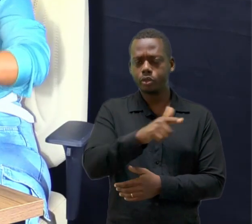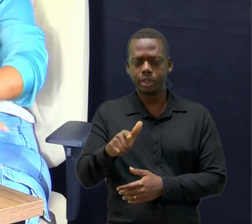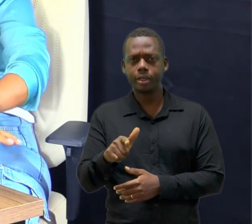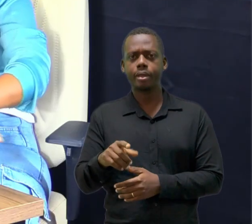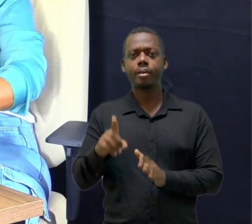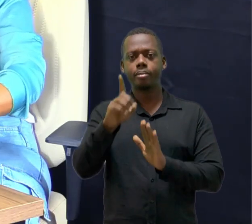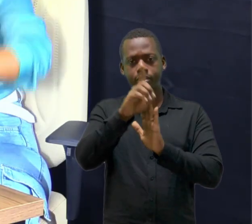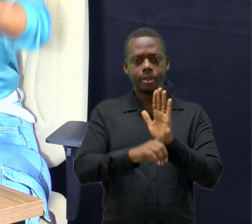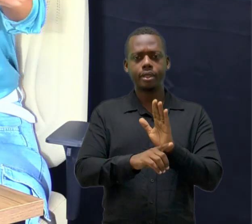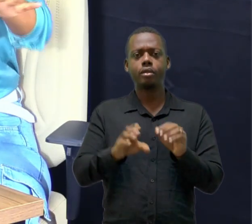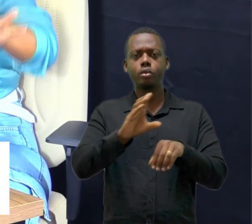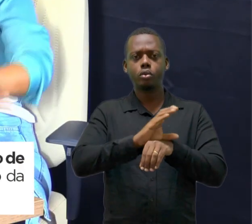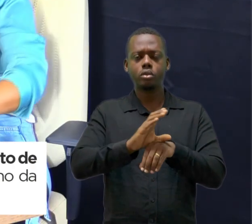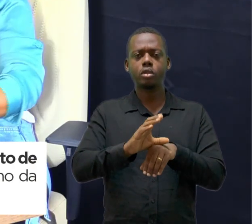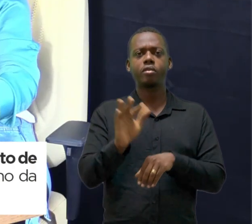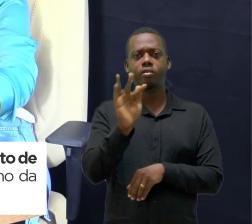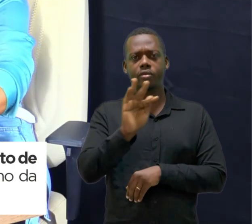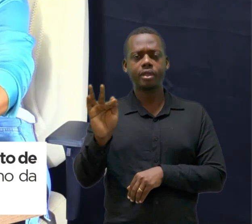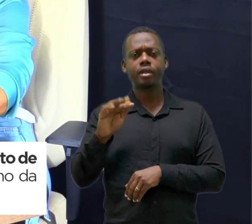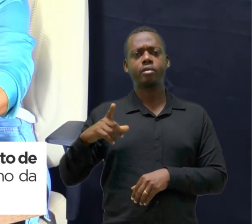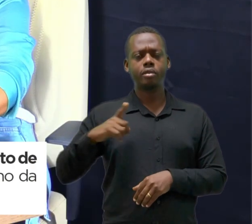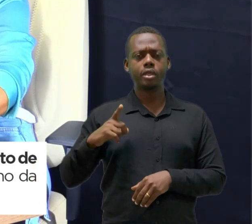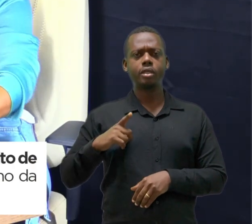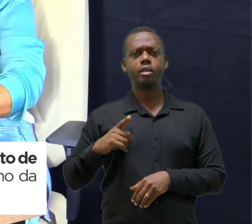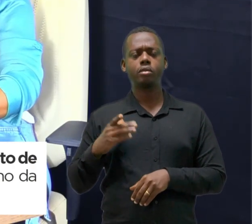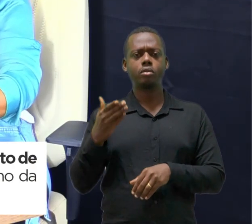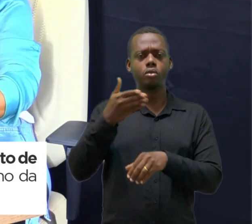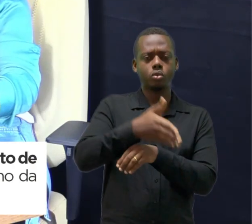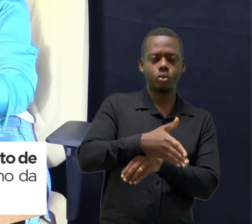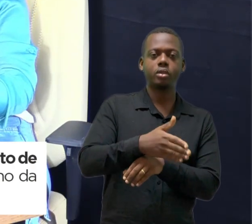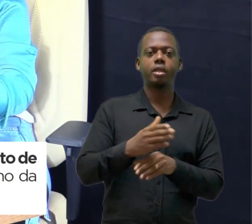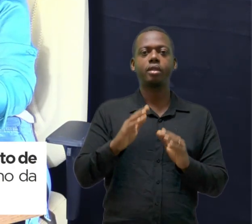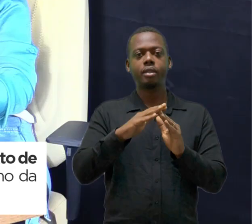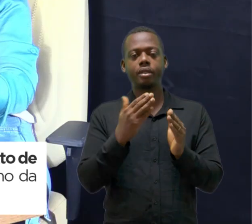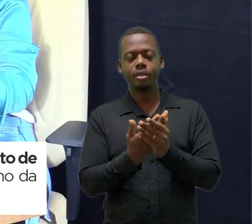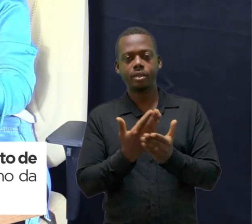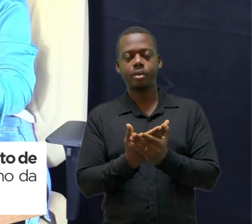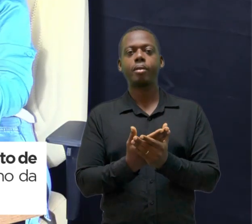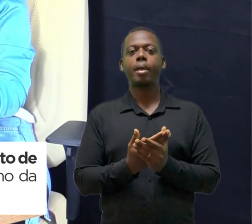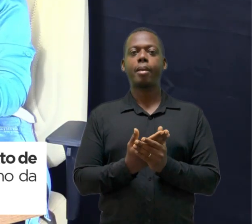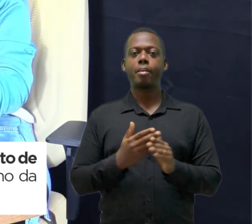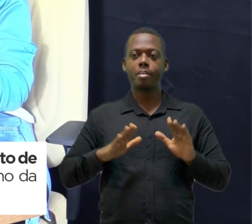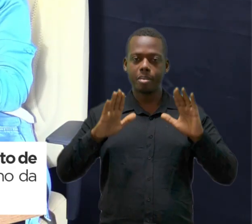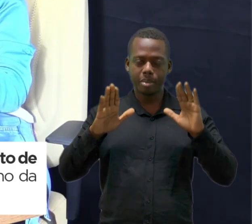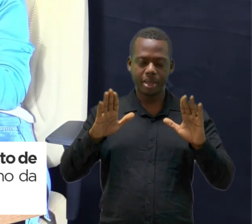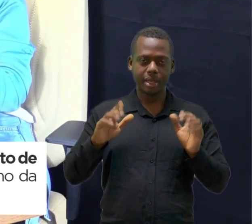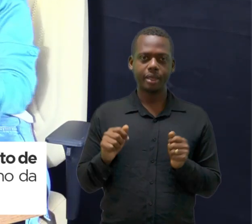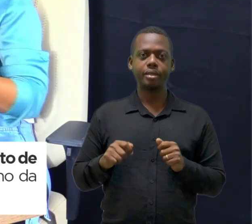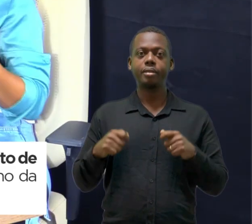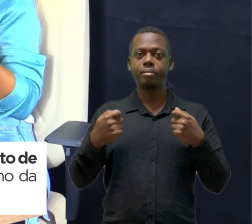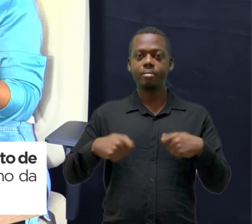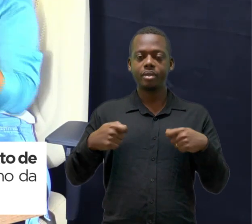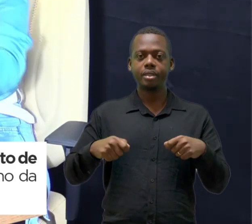pela Constituição de 88, todo mundo tem direito a estar na educação, porém você não fornece, você não dá para ele